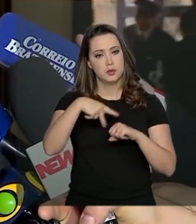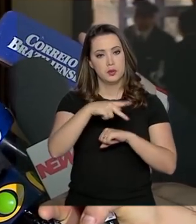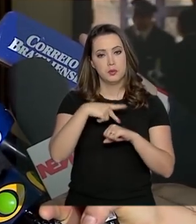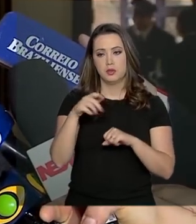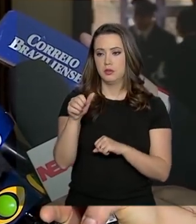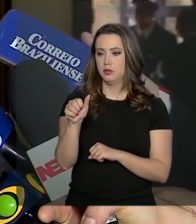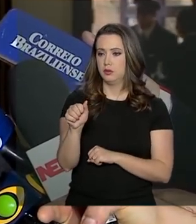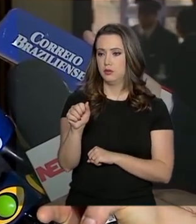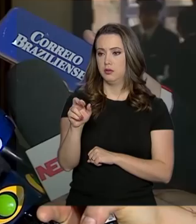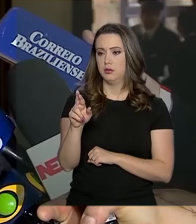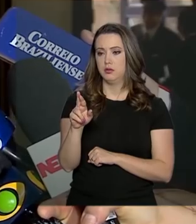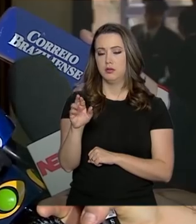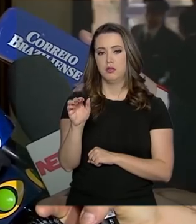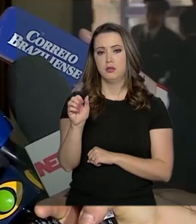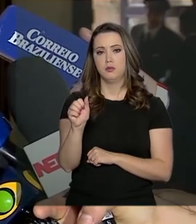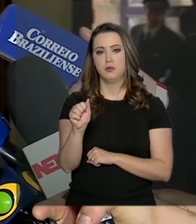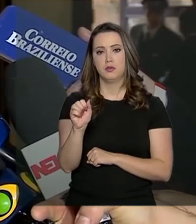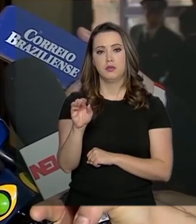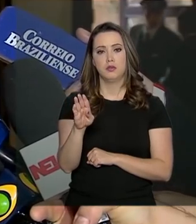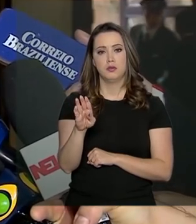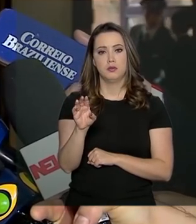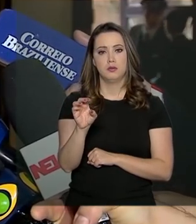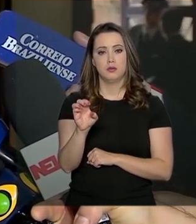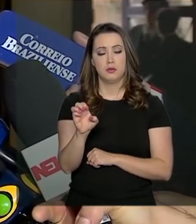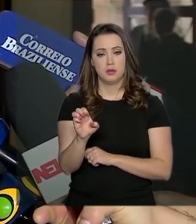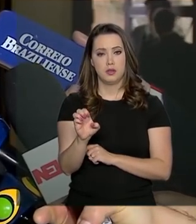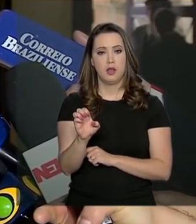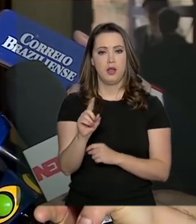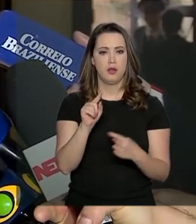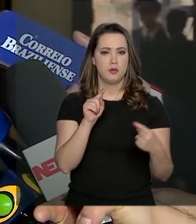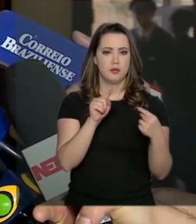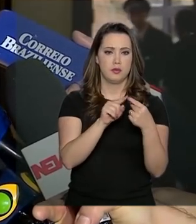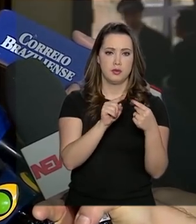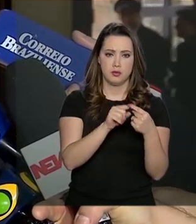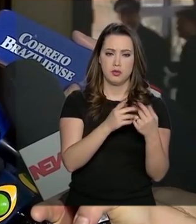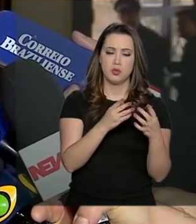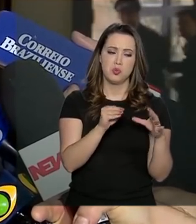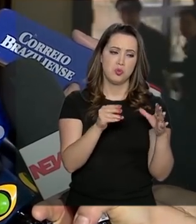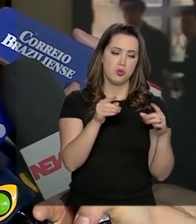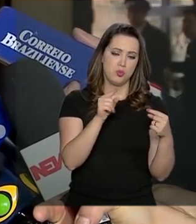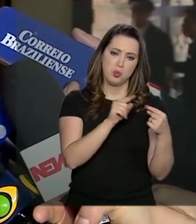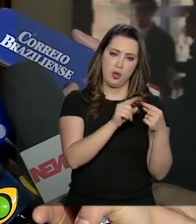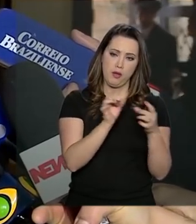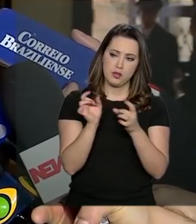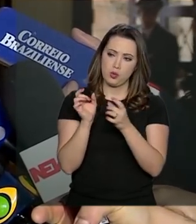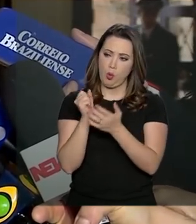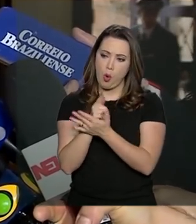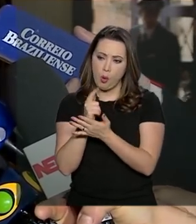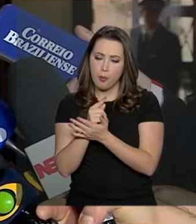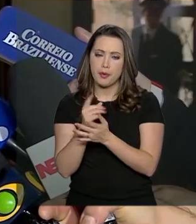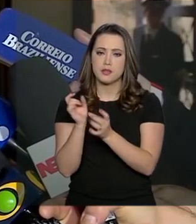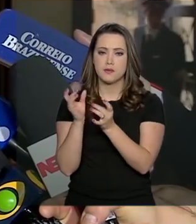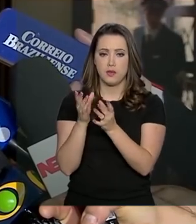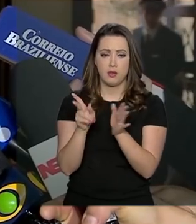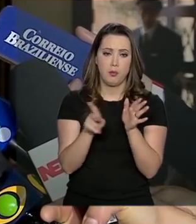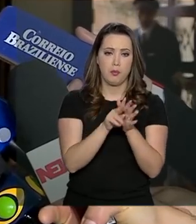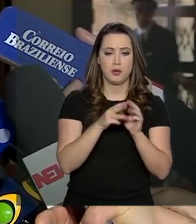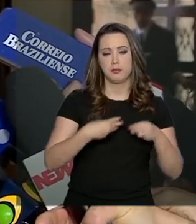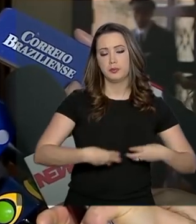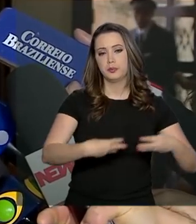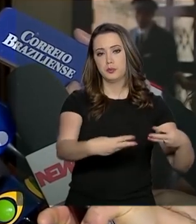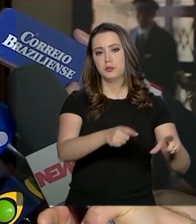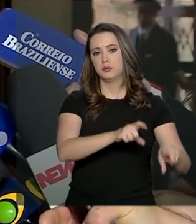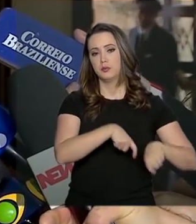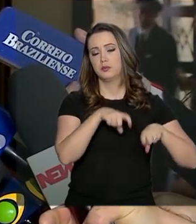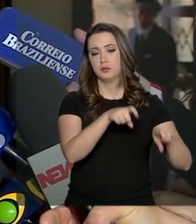árabes estão relacionadas à questão do Ministério da Ministéria da Cristina. Claro, nós temos como uma das